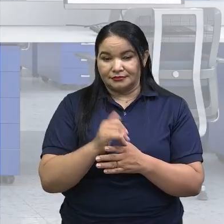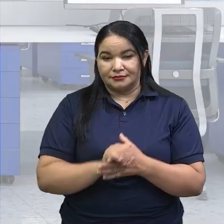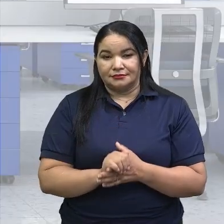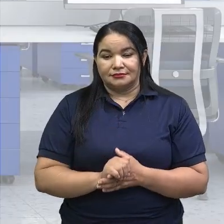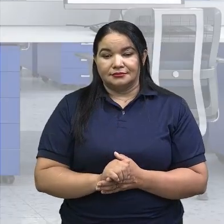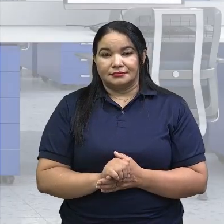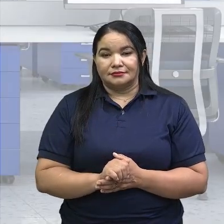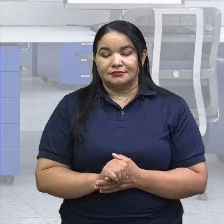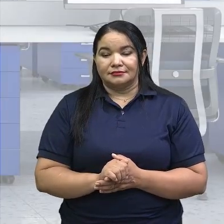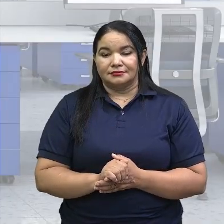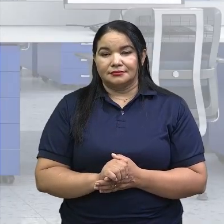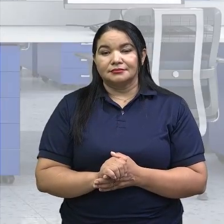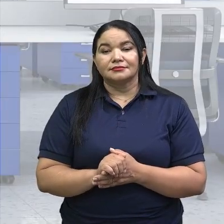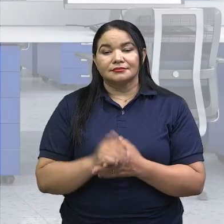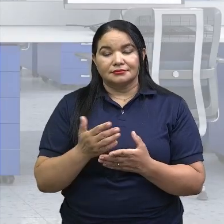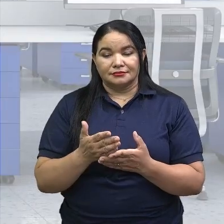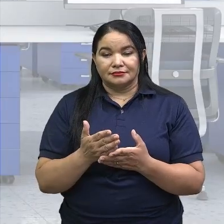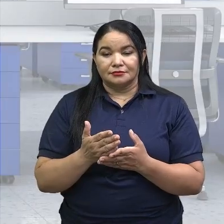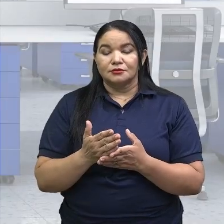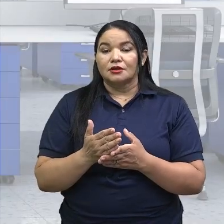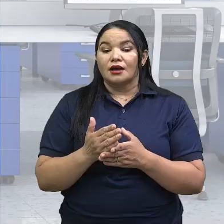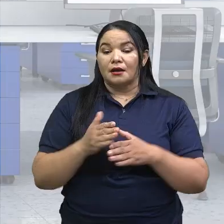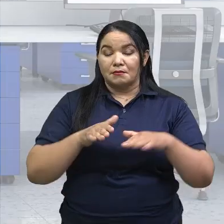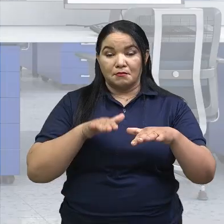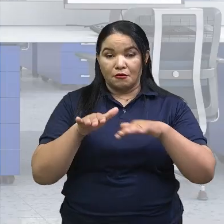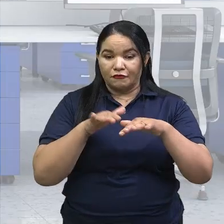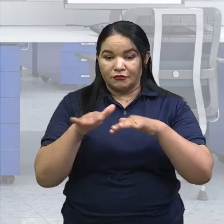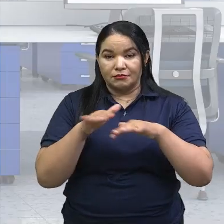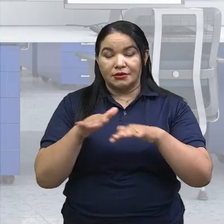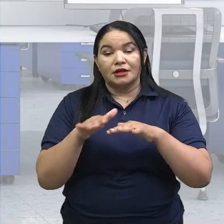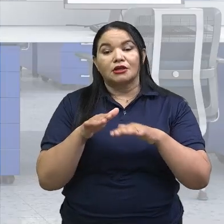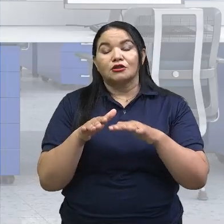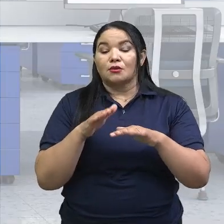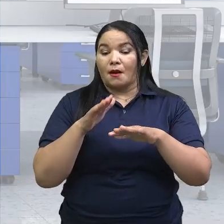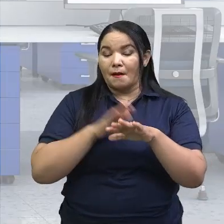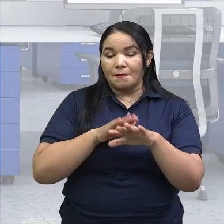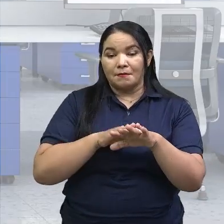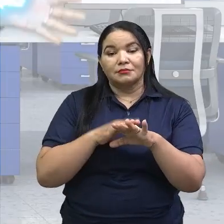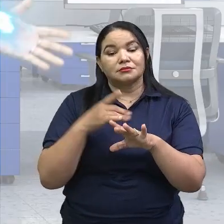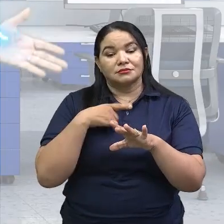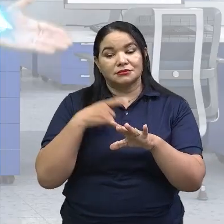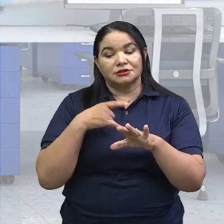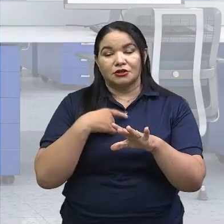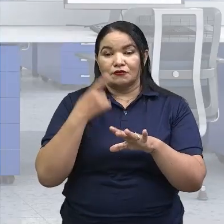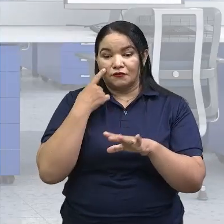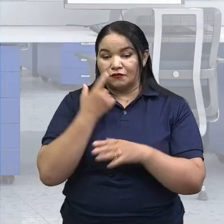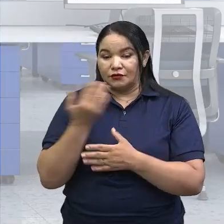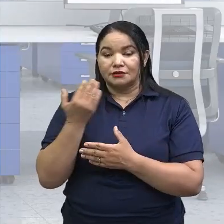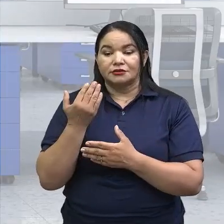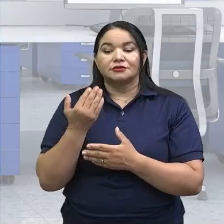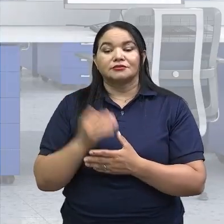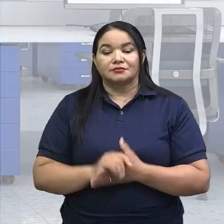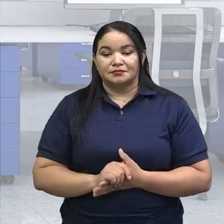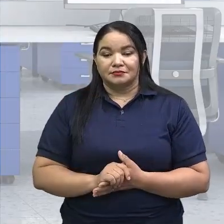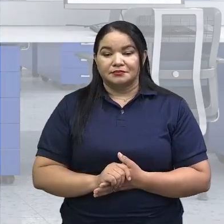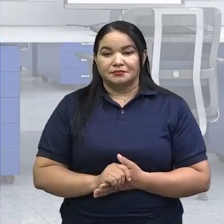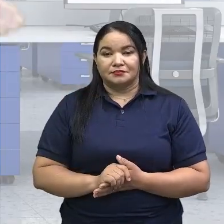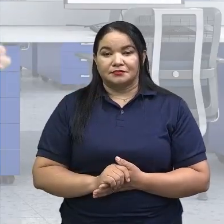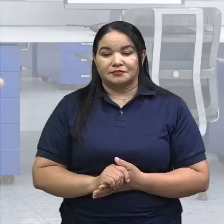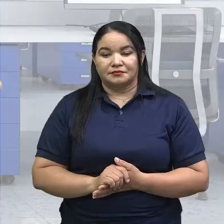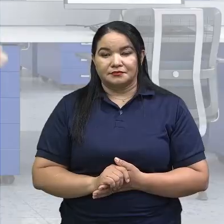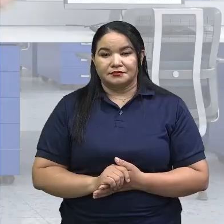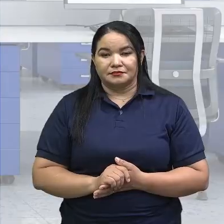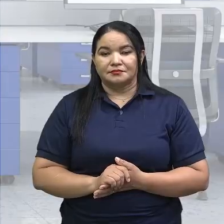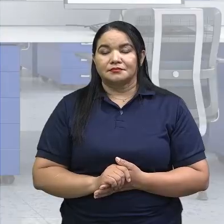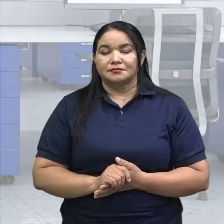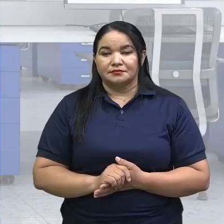estou fechando aqui a minha mão e quando eu vou abrir, olha lá, vejam como está esses raios. Então, é